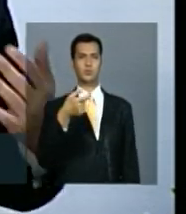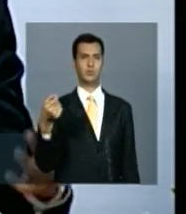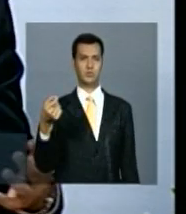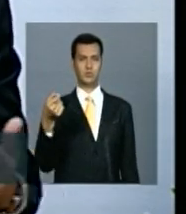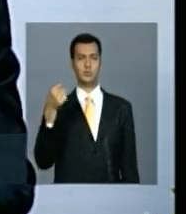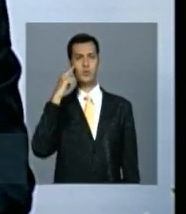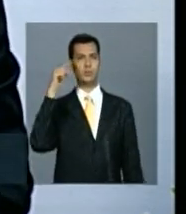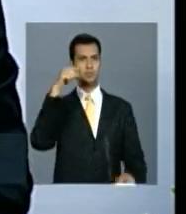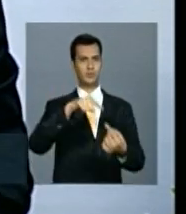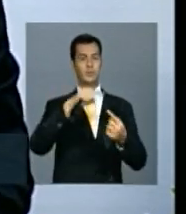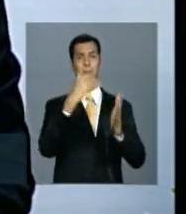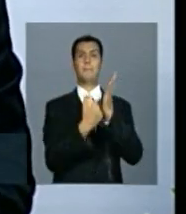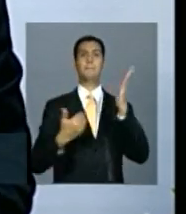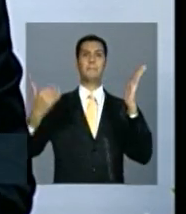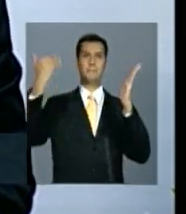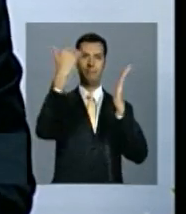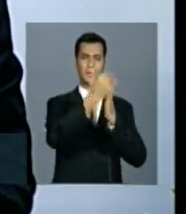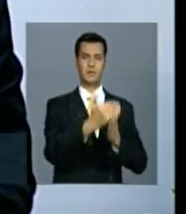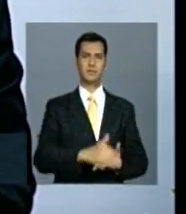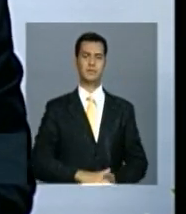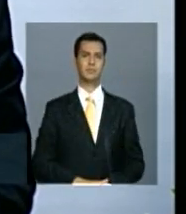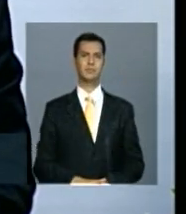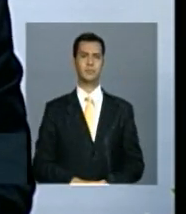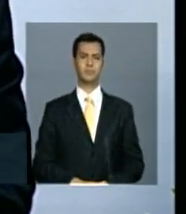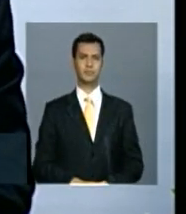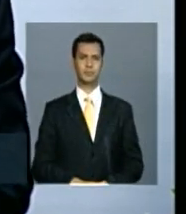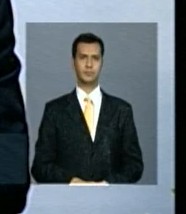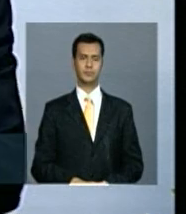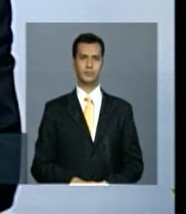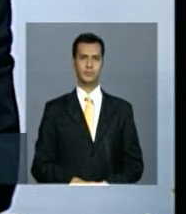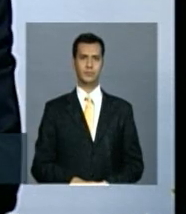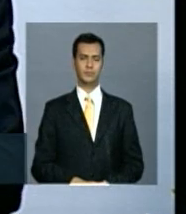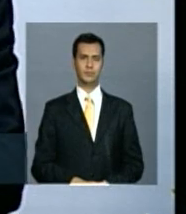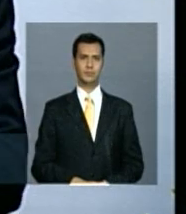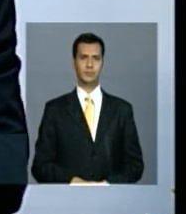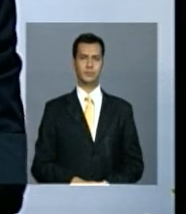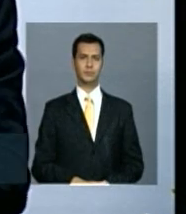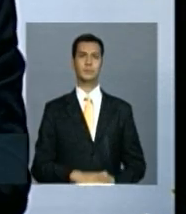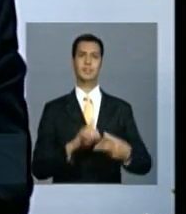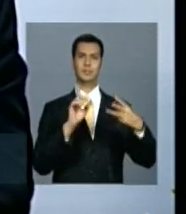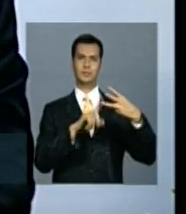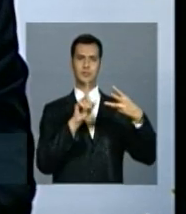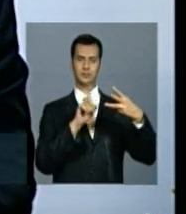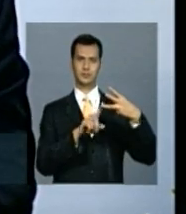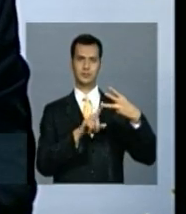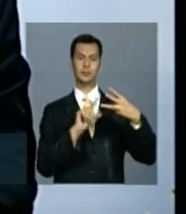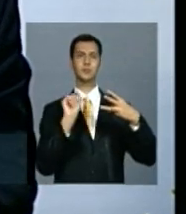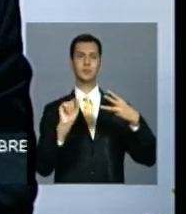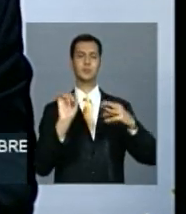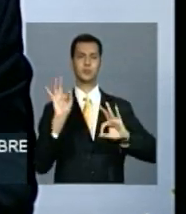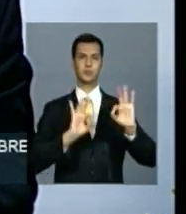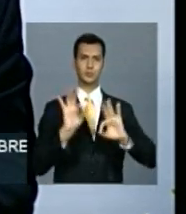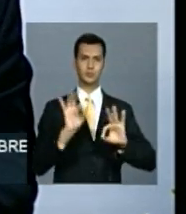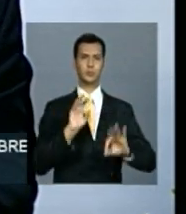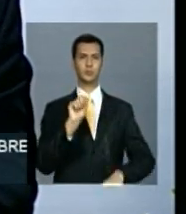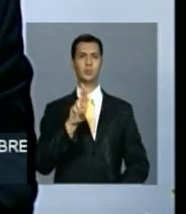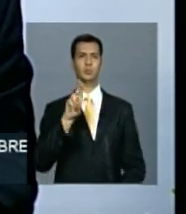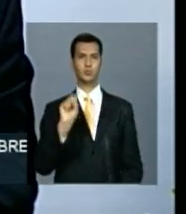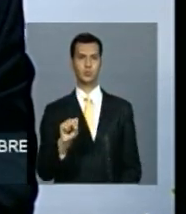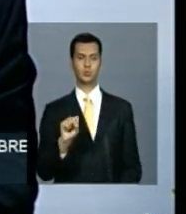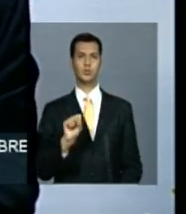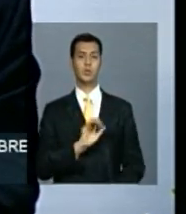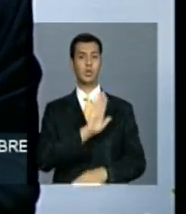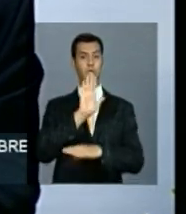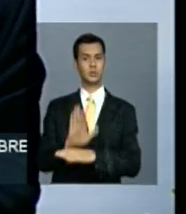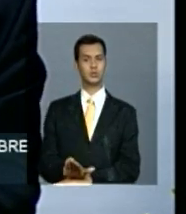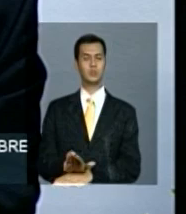superando a meta Que nós tínhamos no ano de 2011 eh uma terceira ação que mostra a reorganização do SUS para